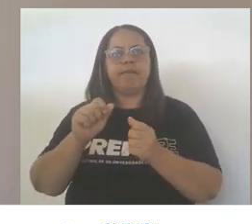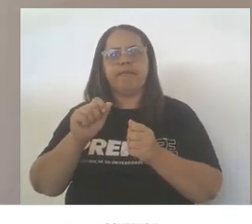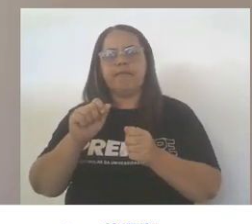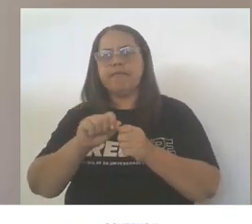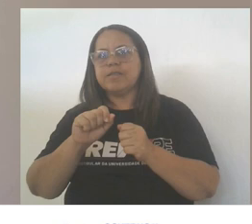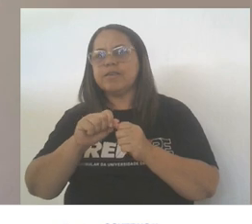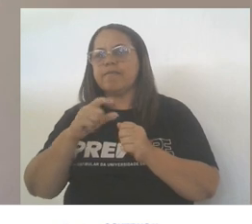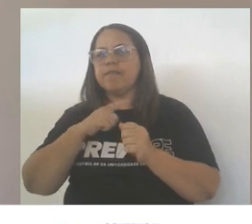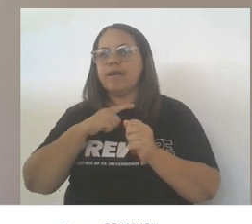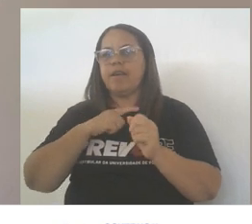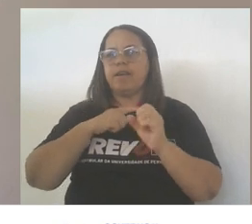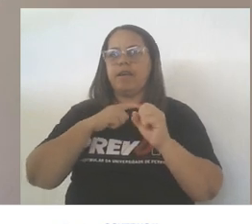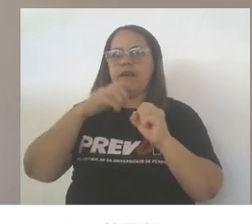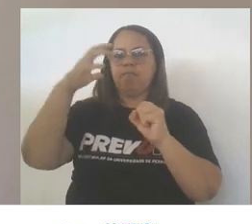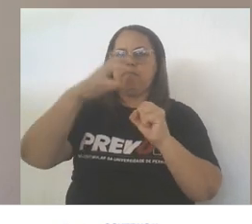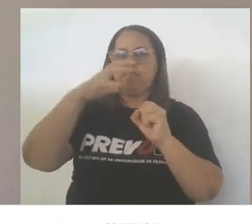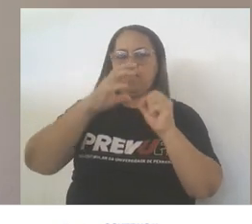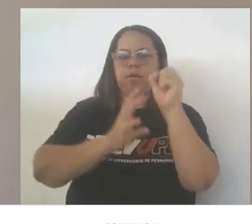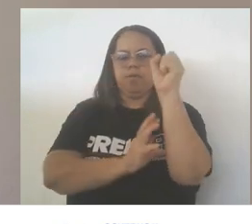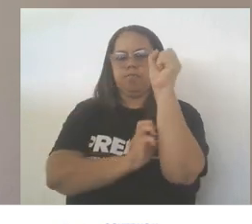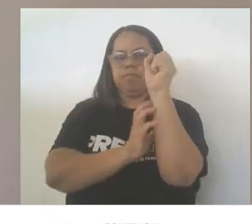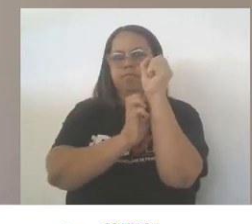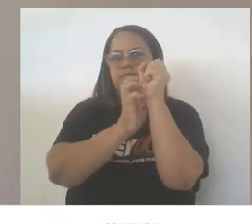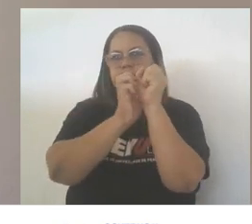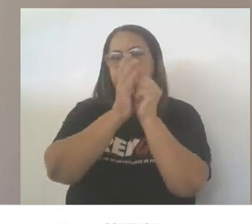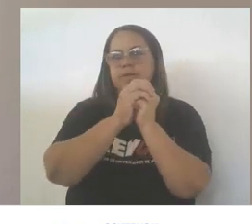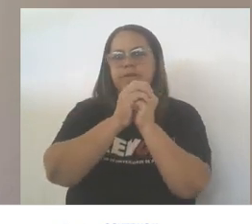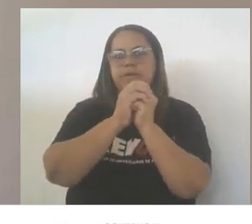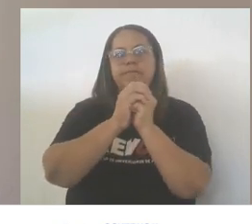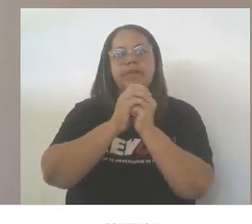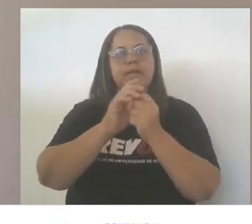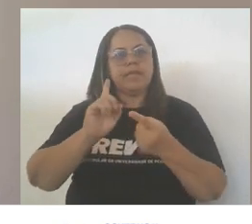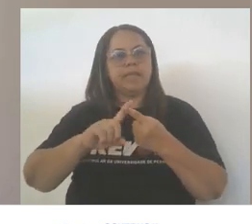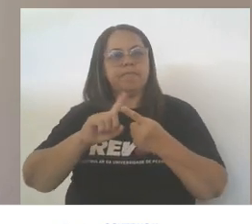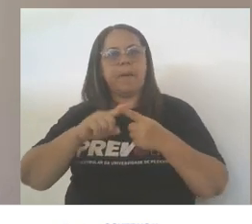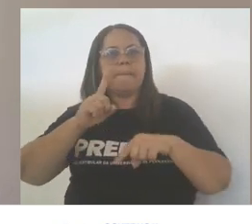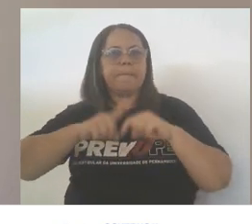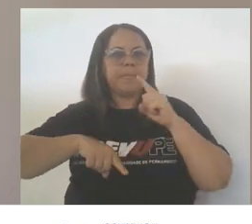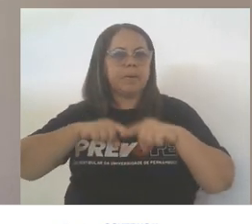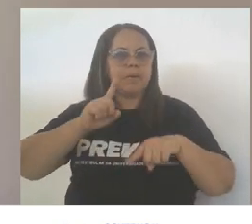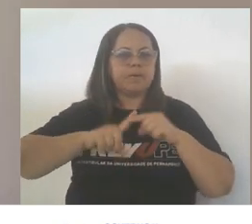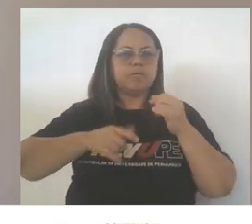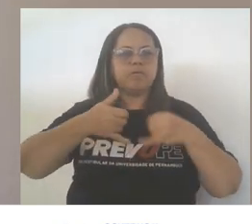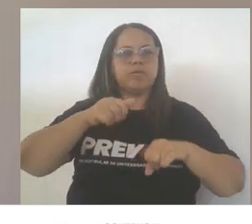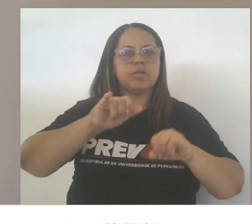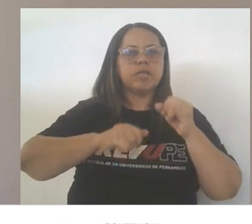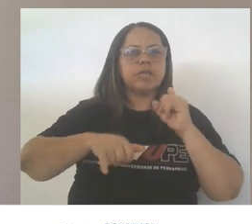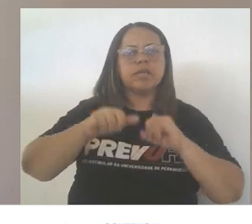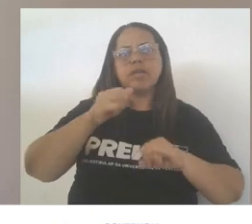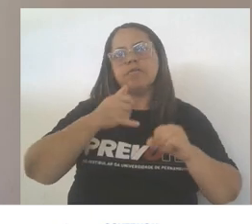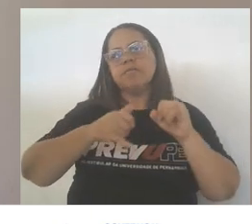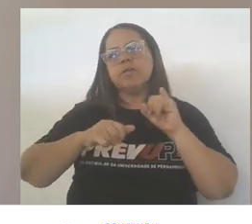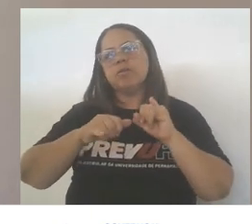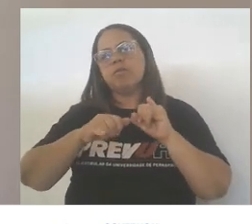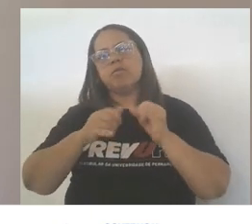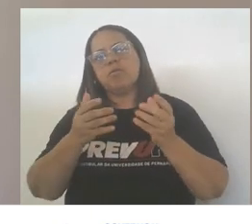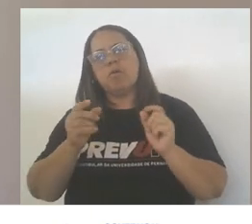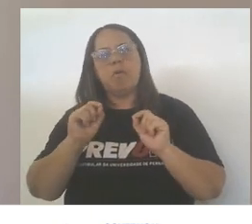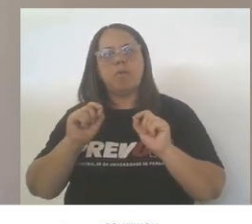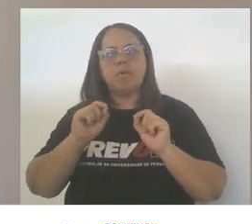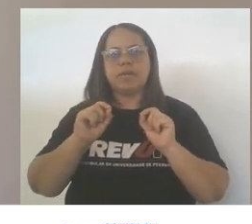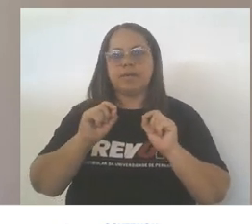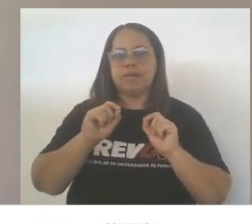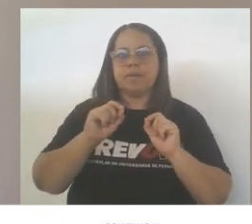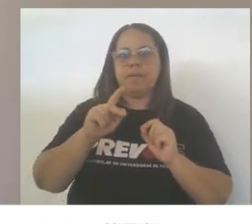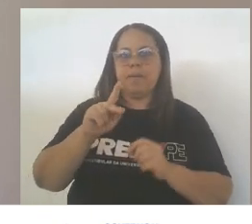e poluição do ar. Produtos químicos orgânicos persistentes, como pesticidas e PCBs, que